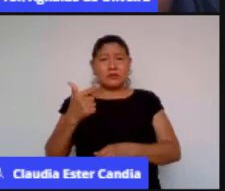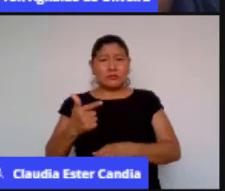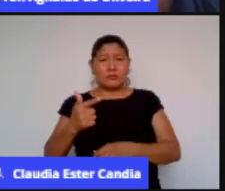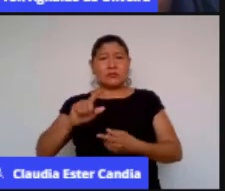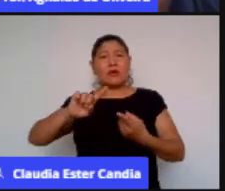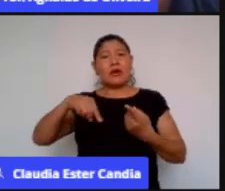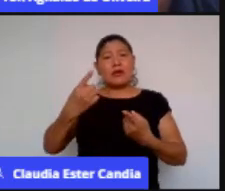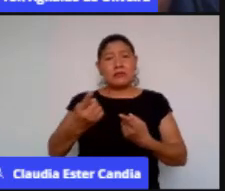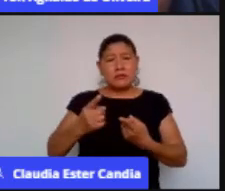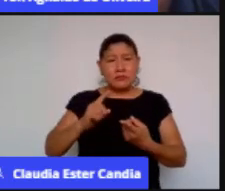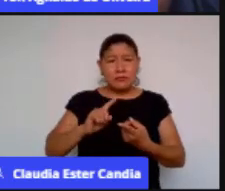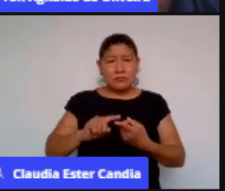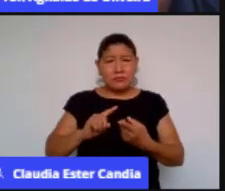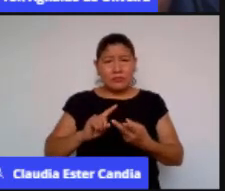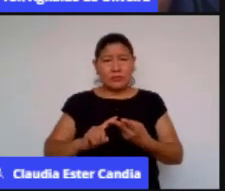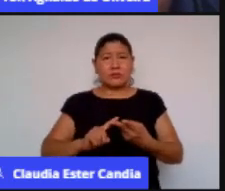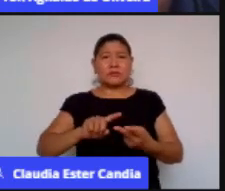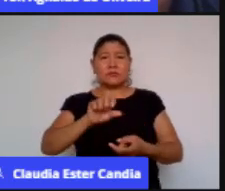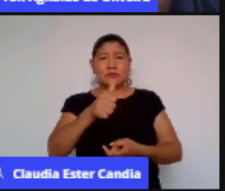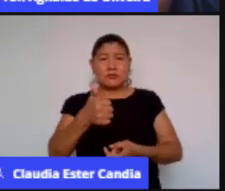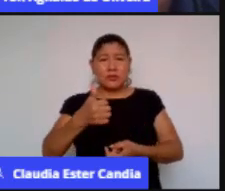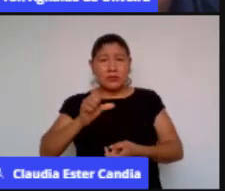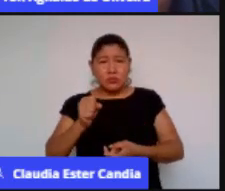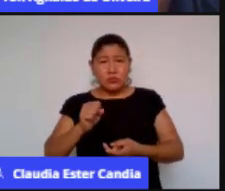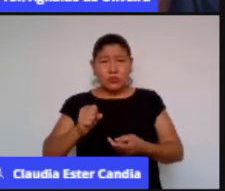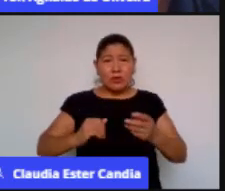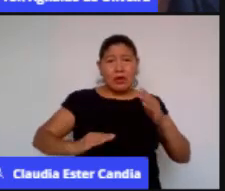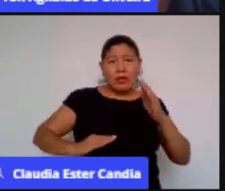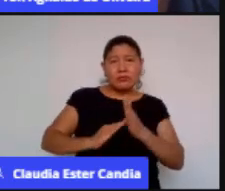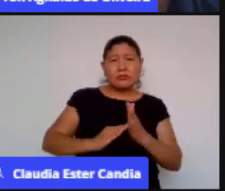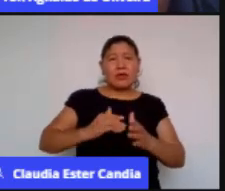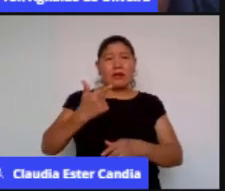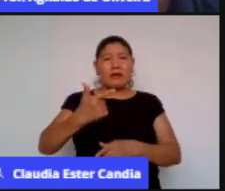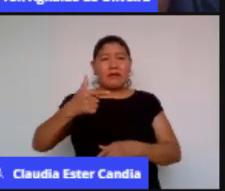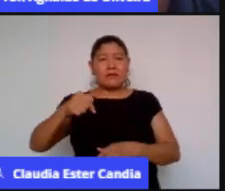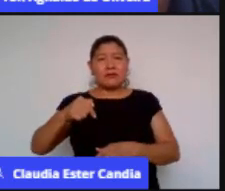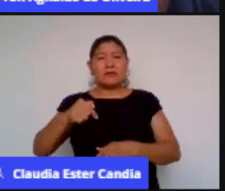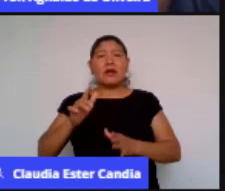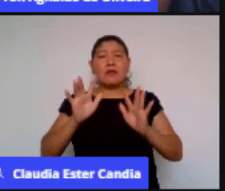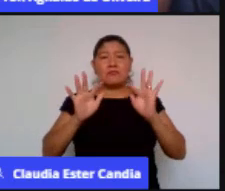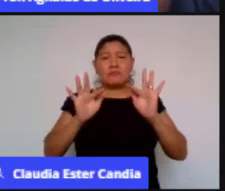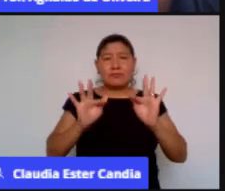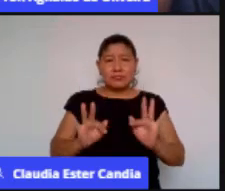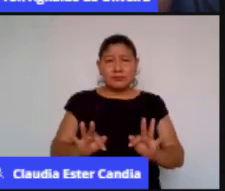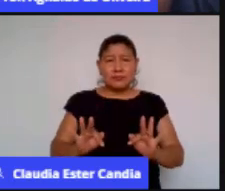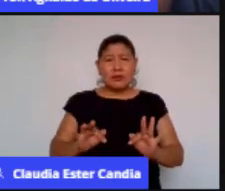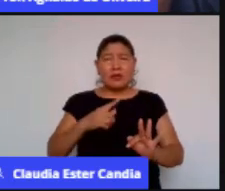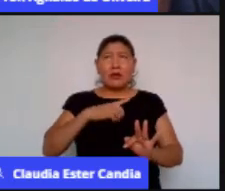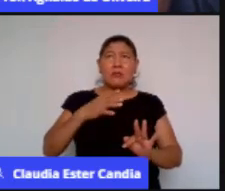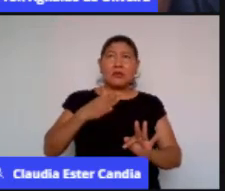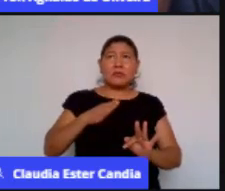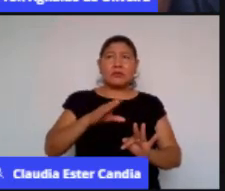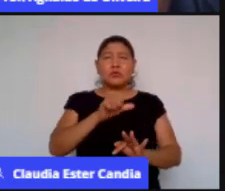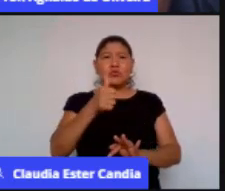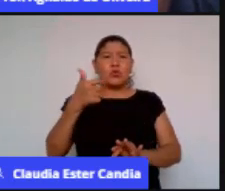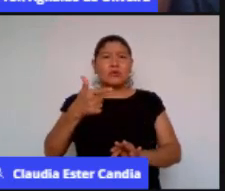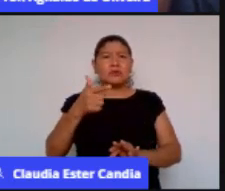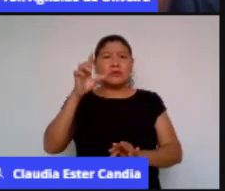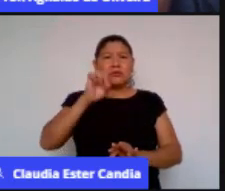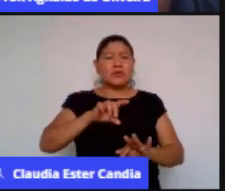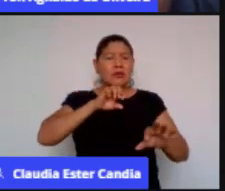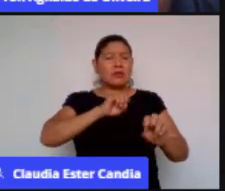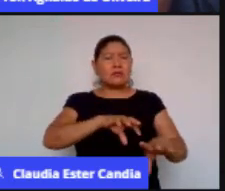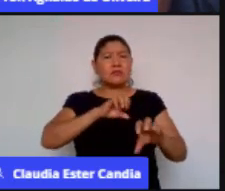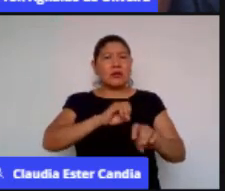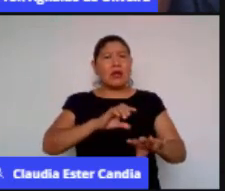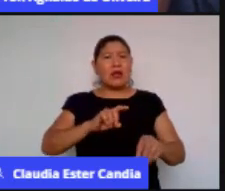o caderno 1. Esse é um caderno curto para fechar esse mês de fevereiro, que tem 12 dias, acho, letivos. Ele vai ser